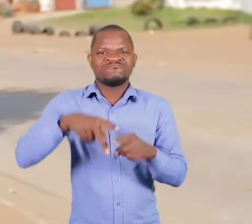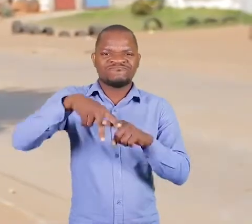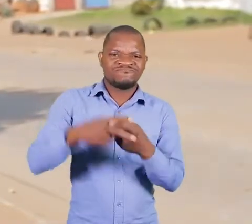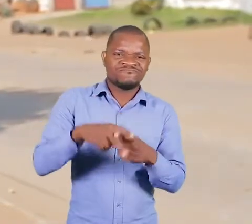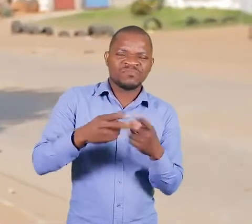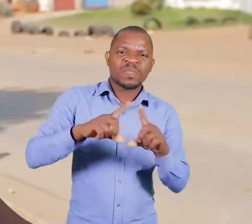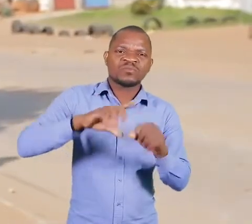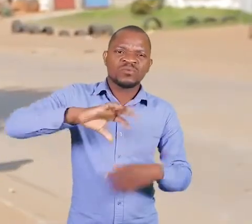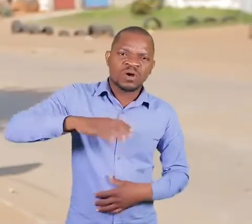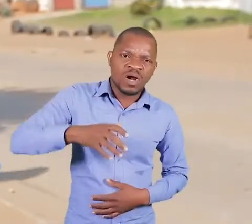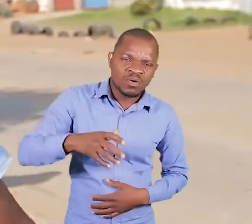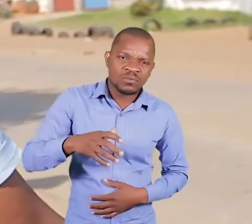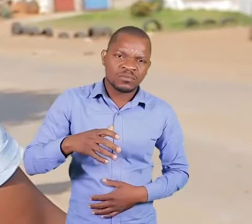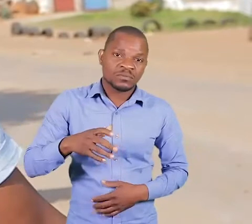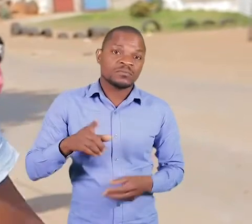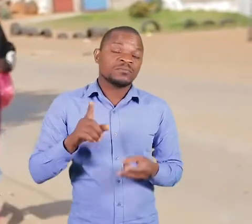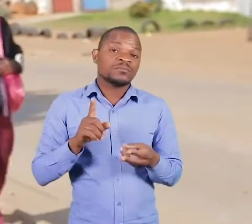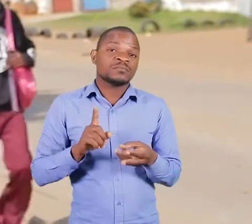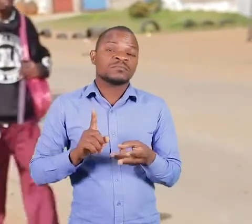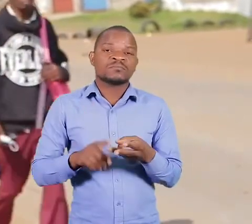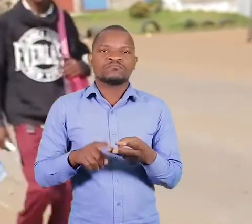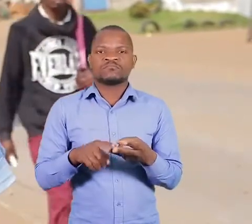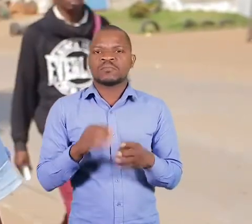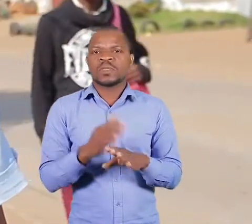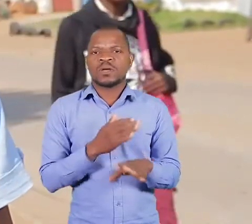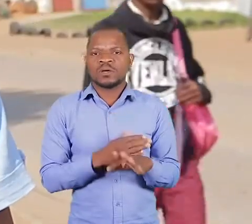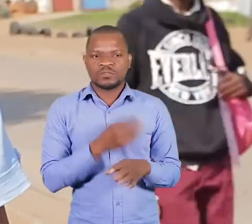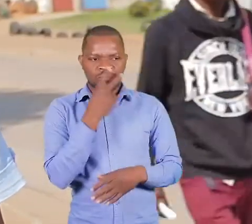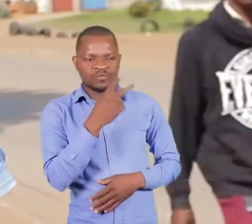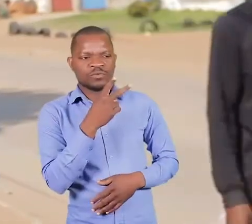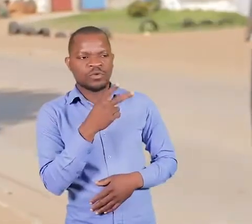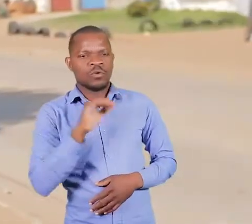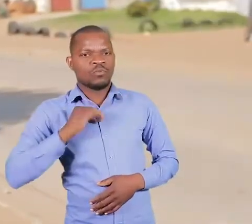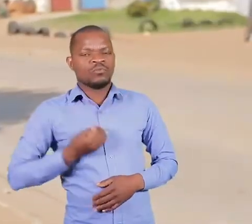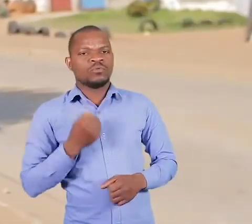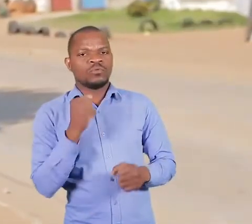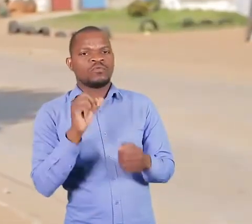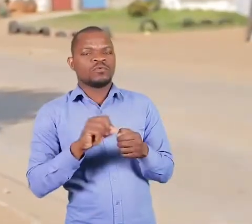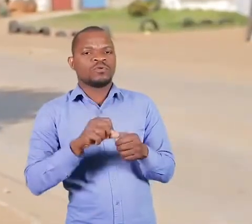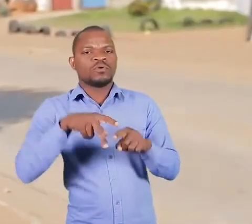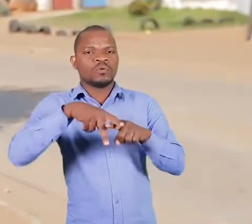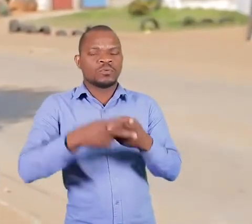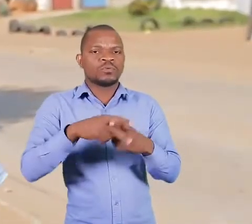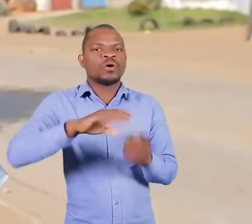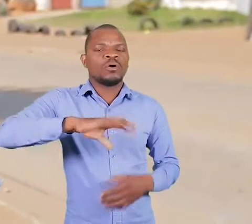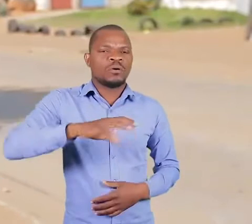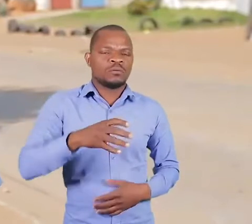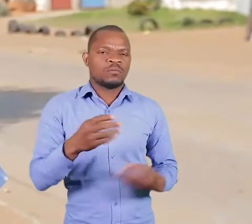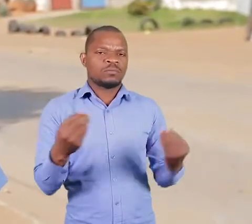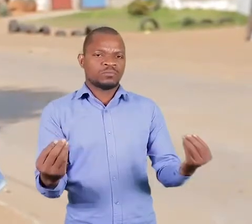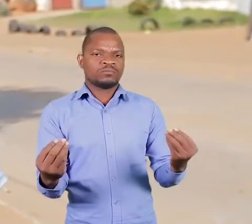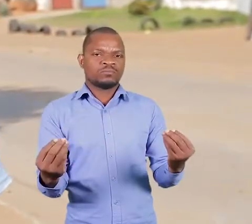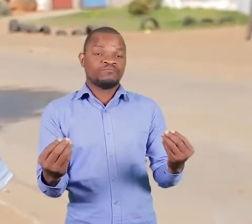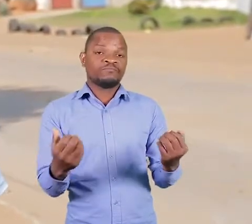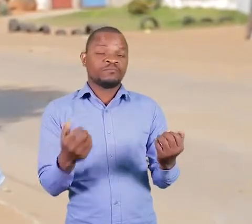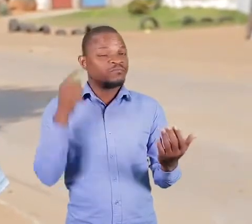Por acaso, ontem estive em casa de um amigo, no domingo, quem estava a fazer o trabalho era uma mulher de canalização. Então, hoje em dia